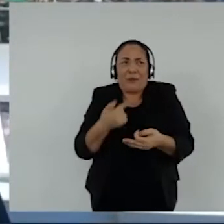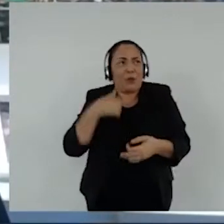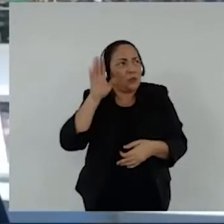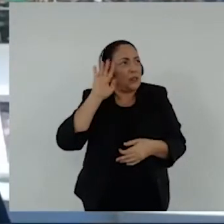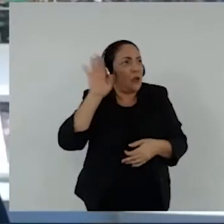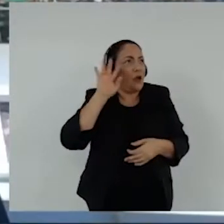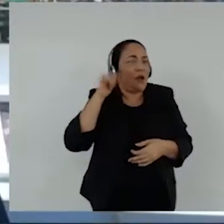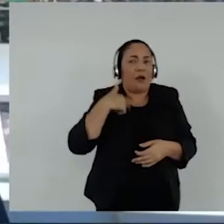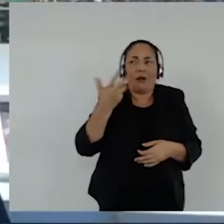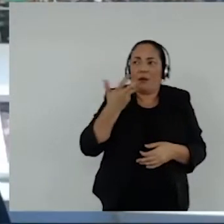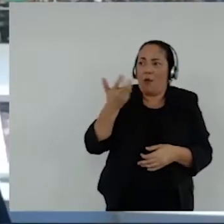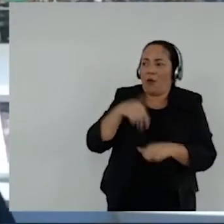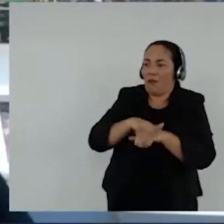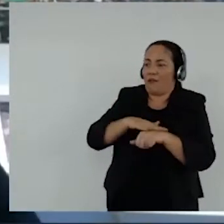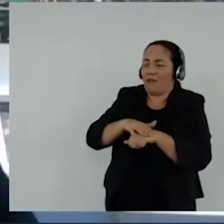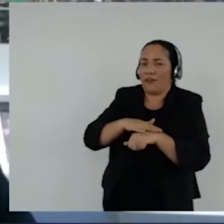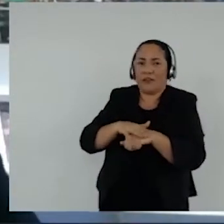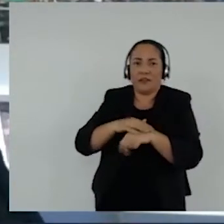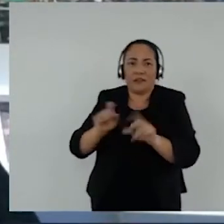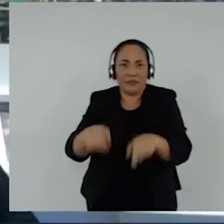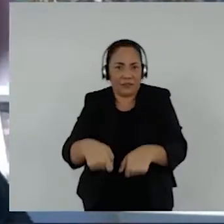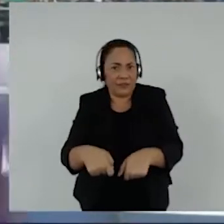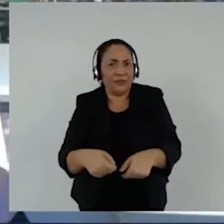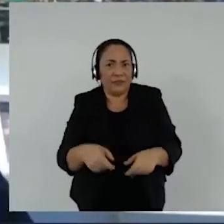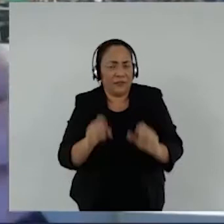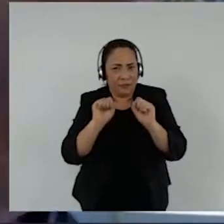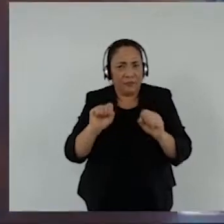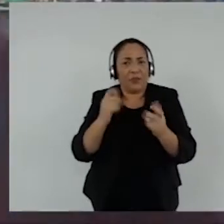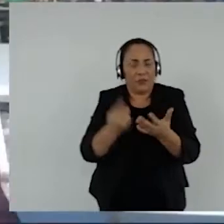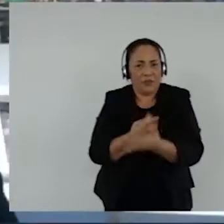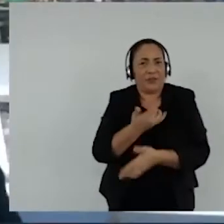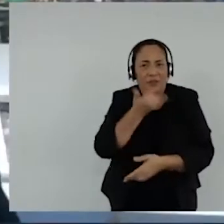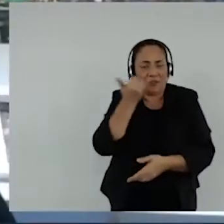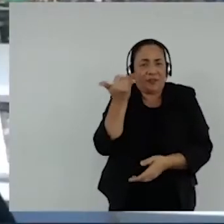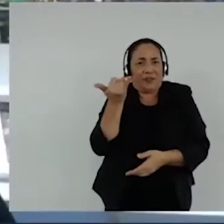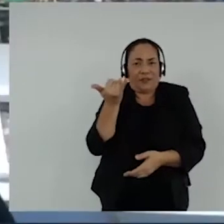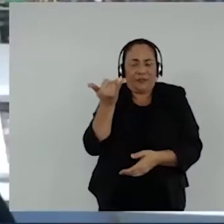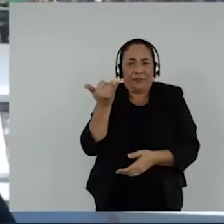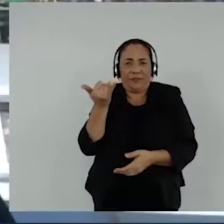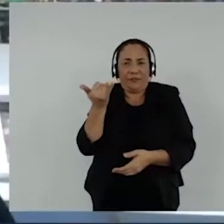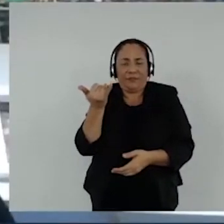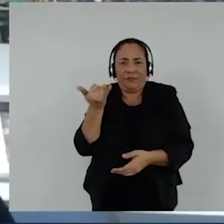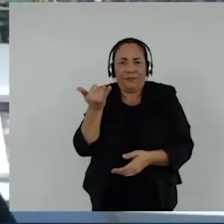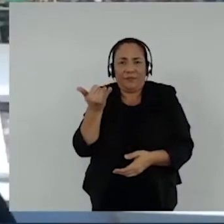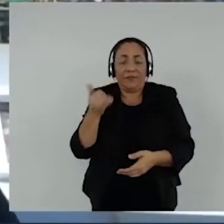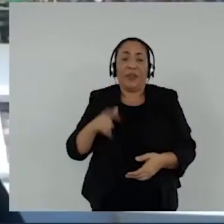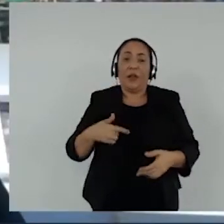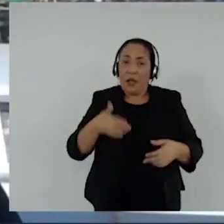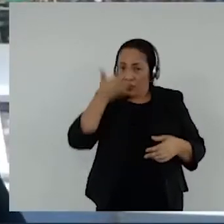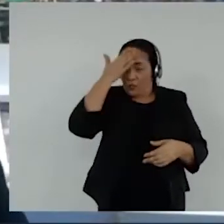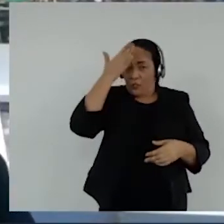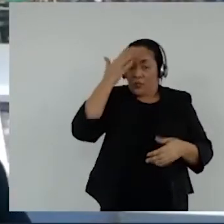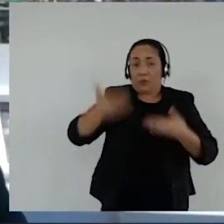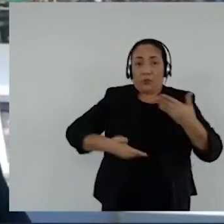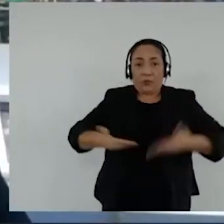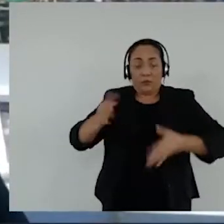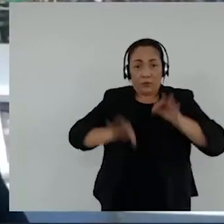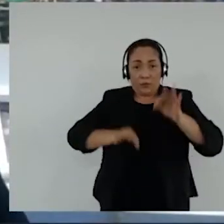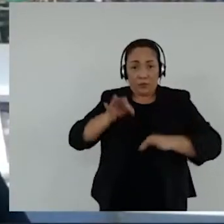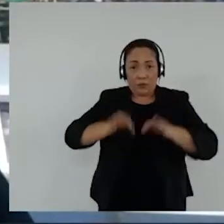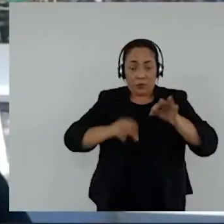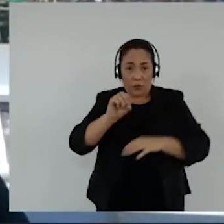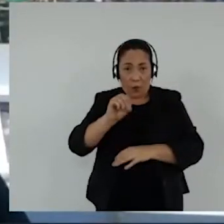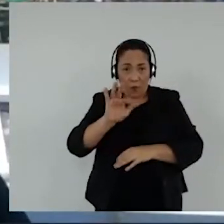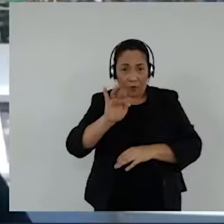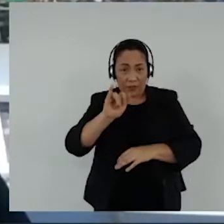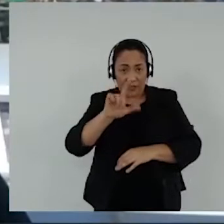assim, é perigoso. Nós sabemos que um oficial de justiça, ele certifica a incomunicabilidade no fim da sessão. Eu, como oficial, não faria.